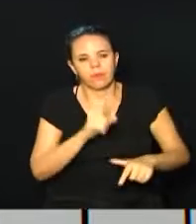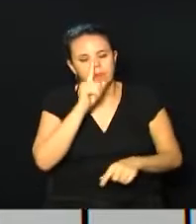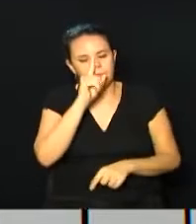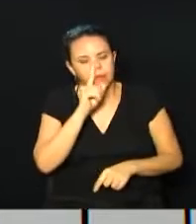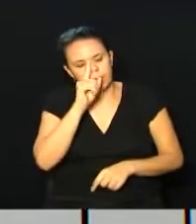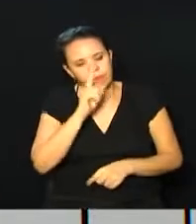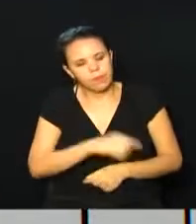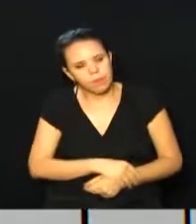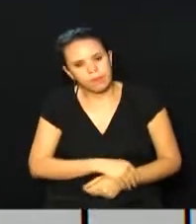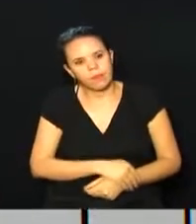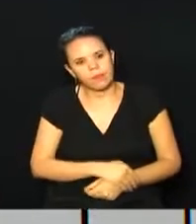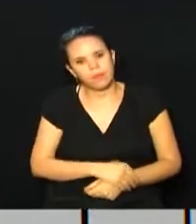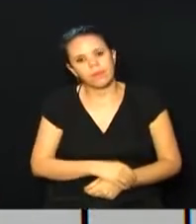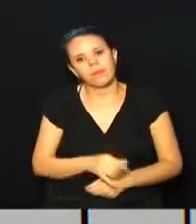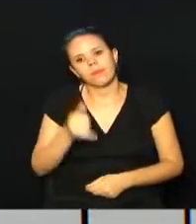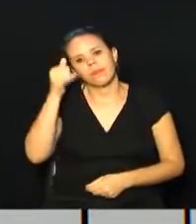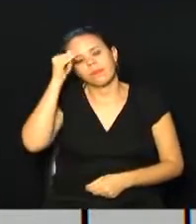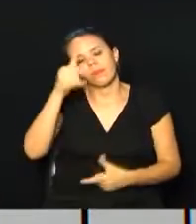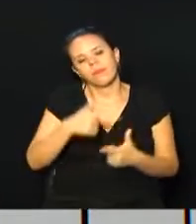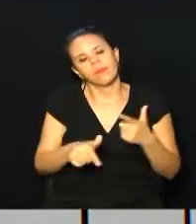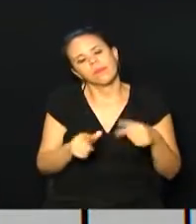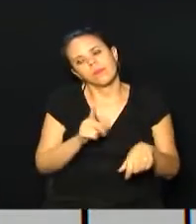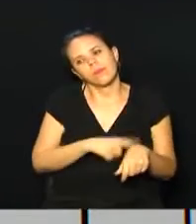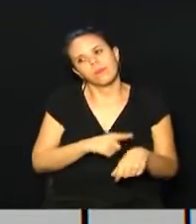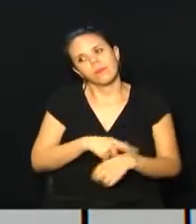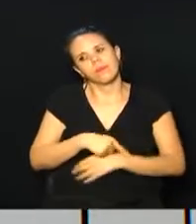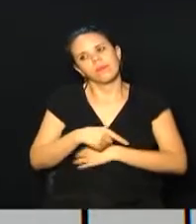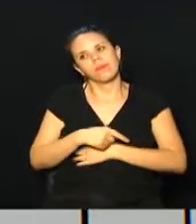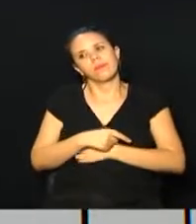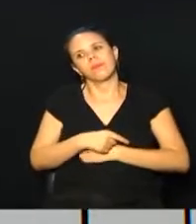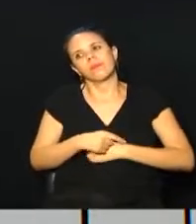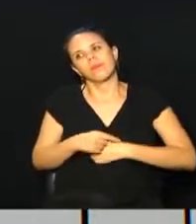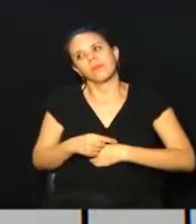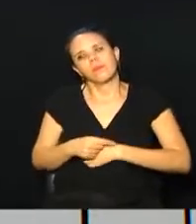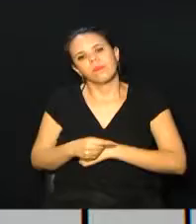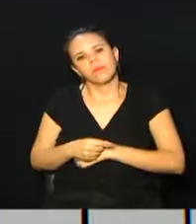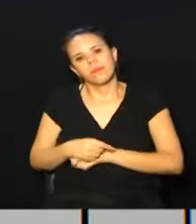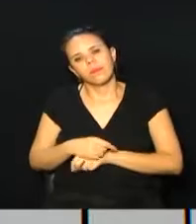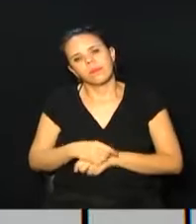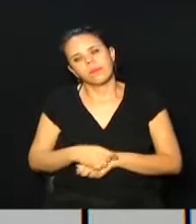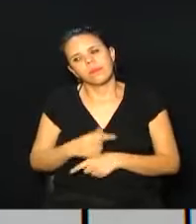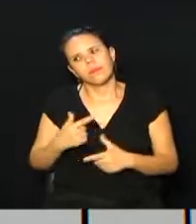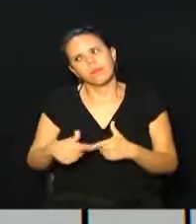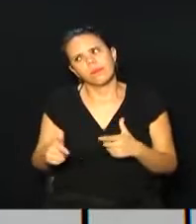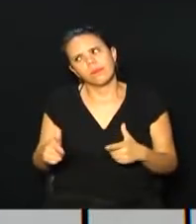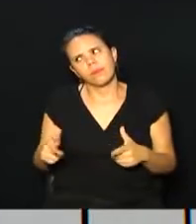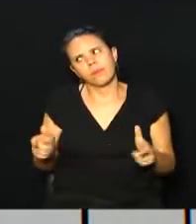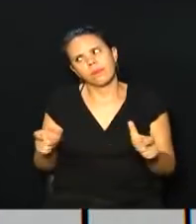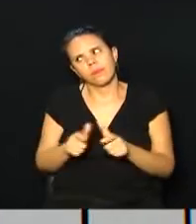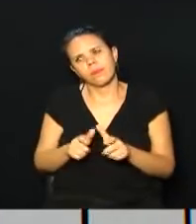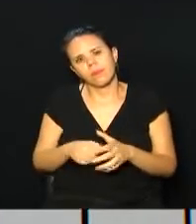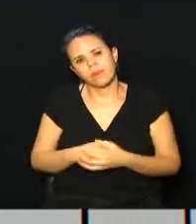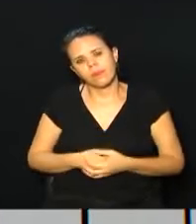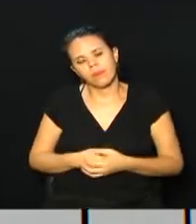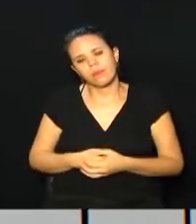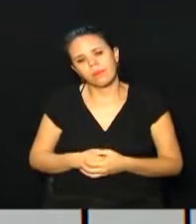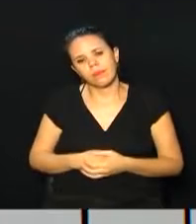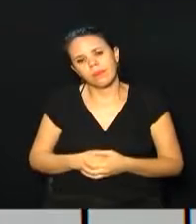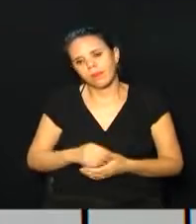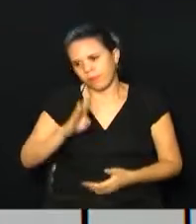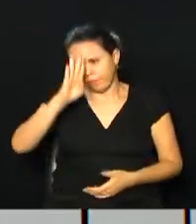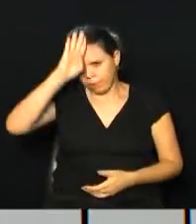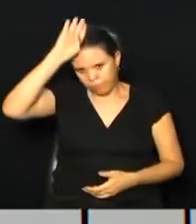risco, para evitar, nesses momentos, minimizar esses danos. A Defesa Civil